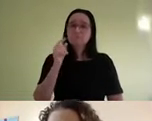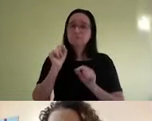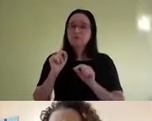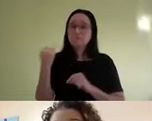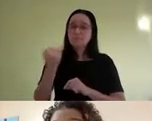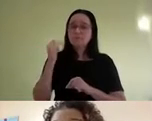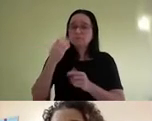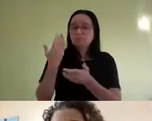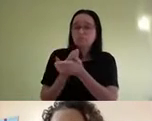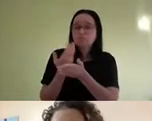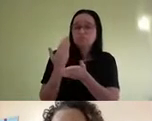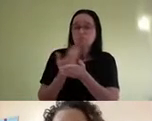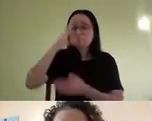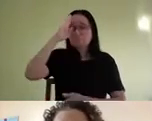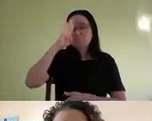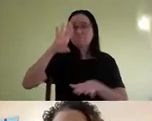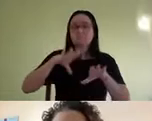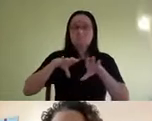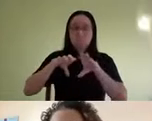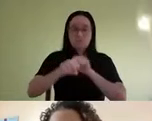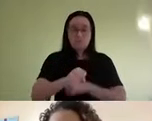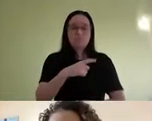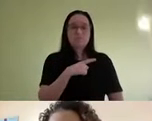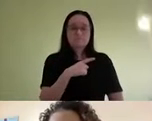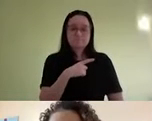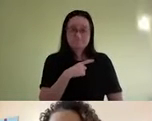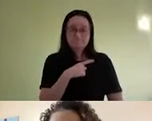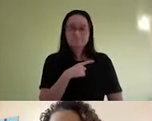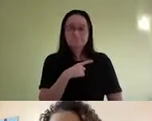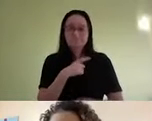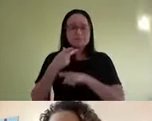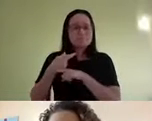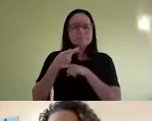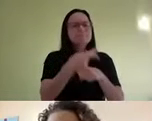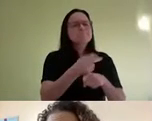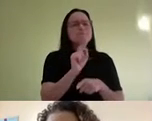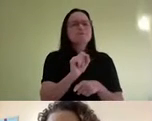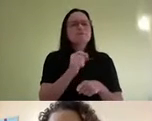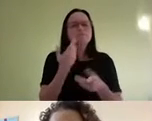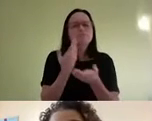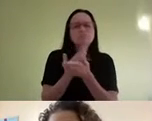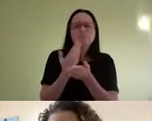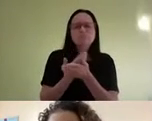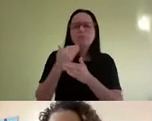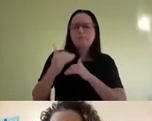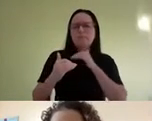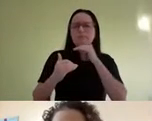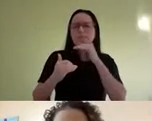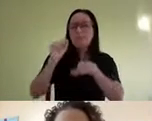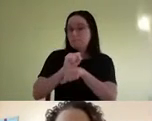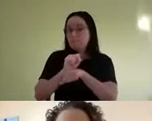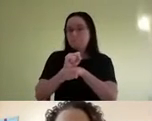estudo, é a formação e a gente sempre tem que buscar essa formação ao longo do tempo, nunca parar.